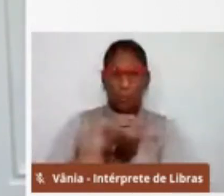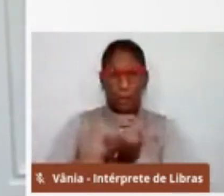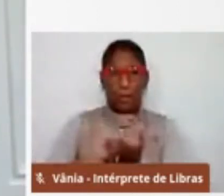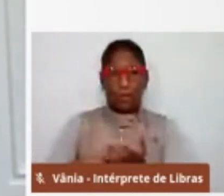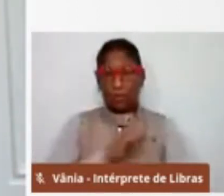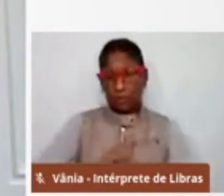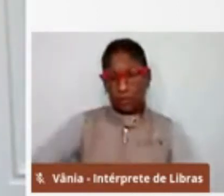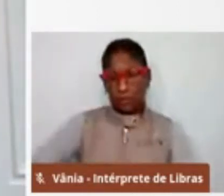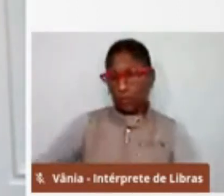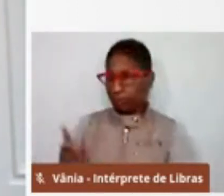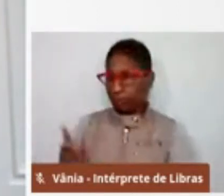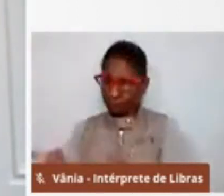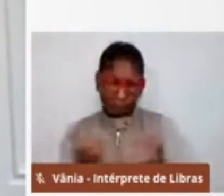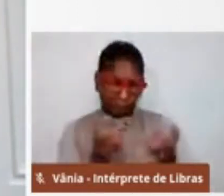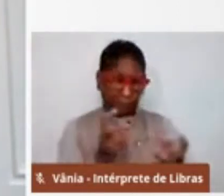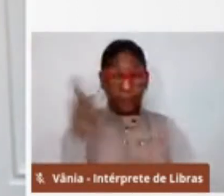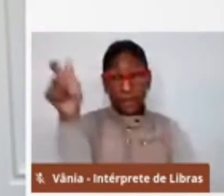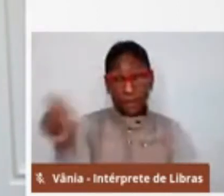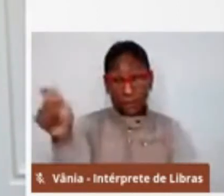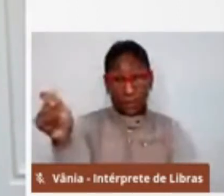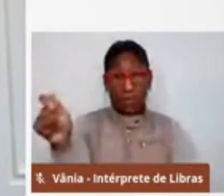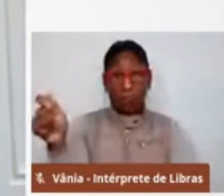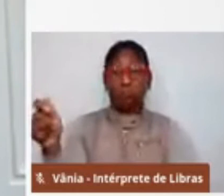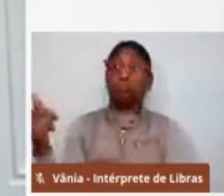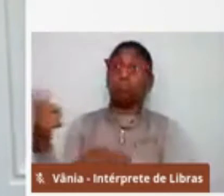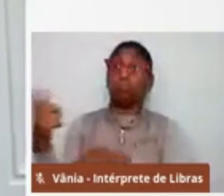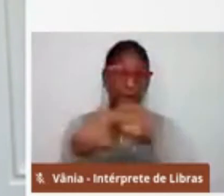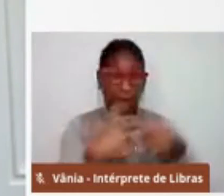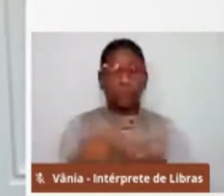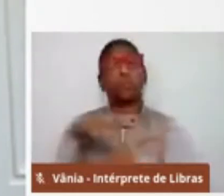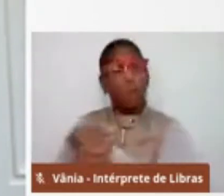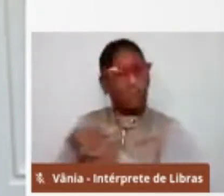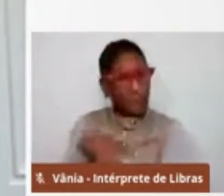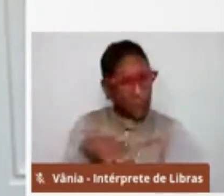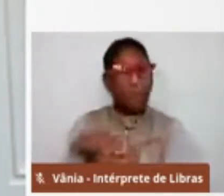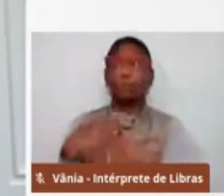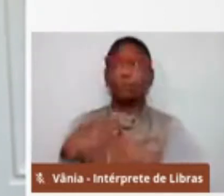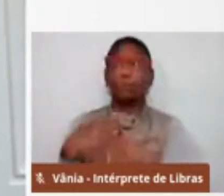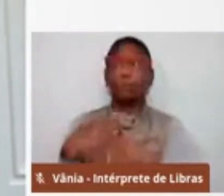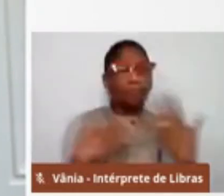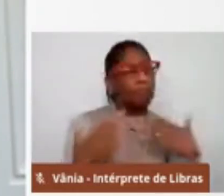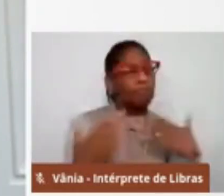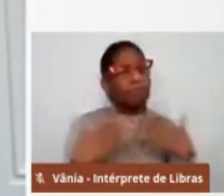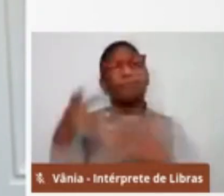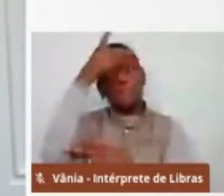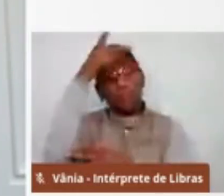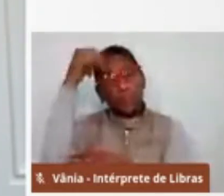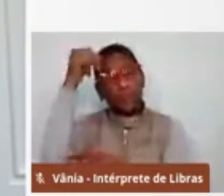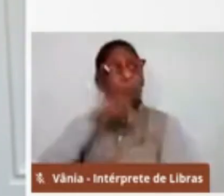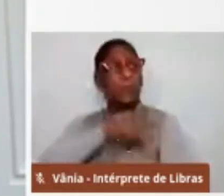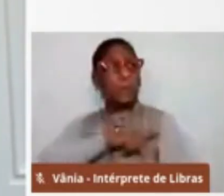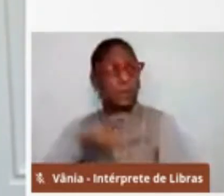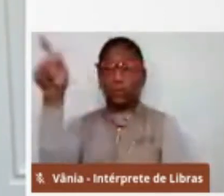reunião com as associações de municípios. Nós dialogamos, muitas associações, ali os presidentes das